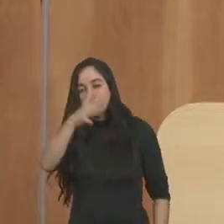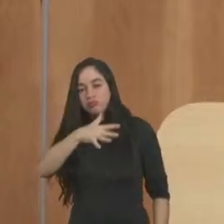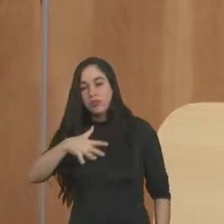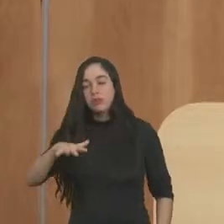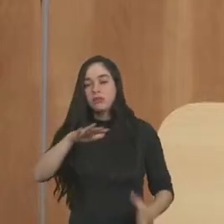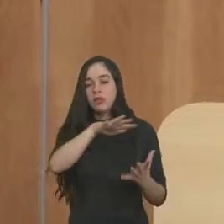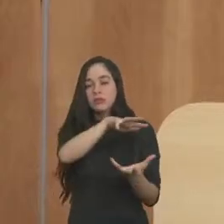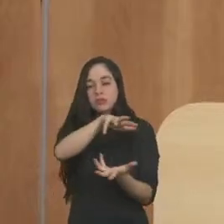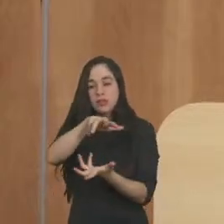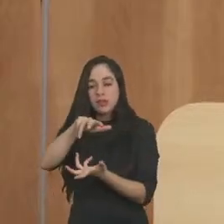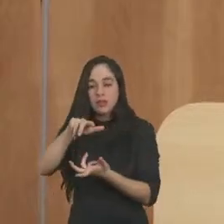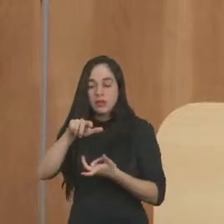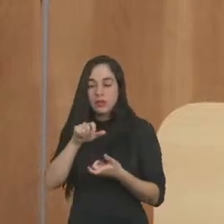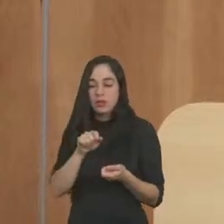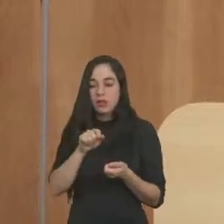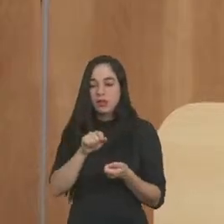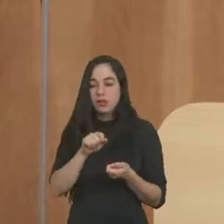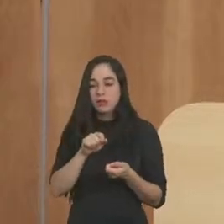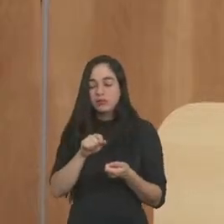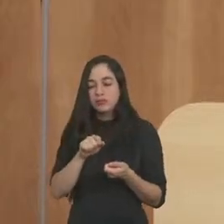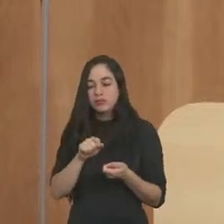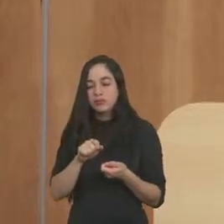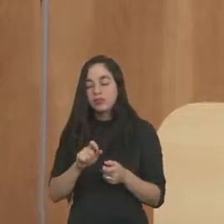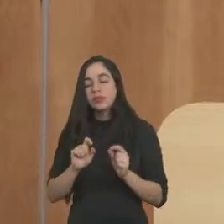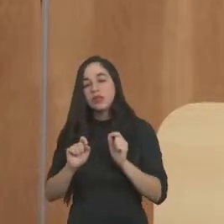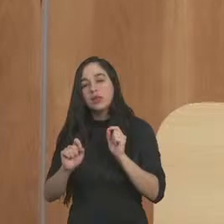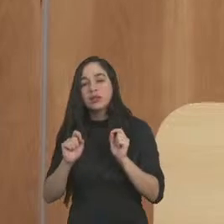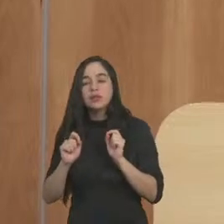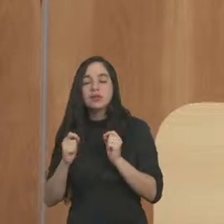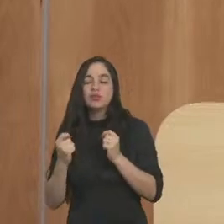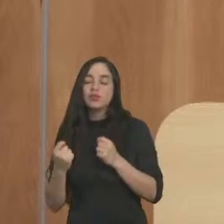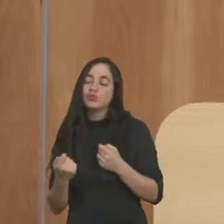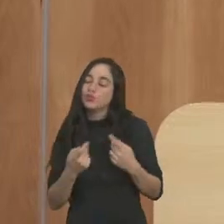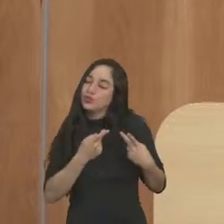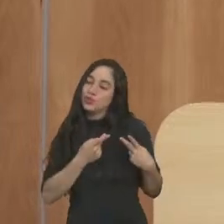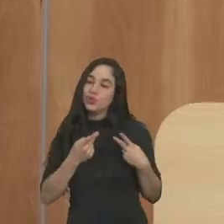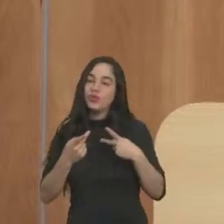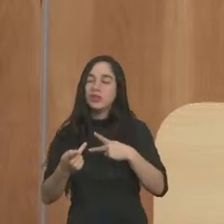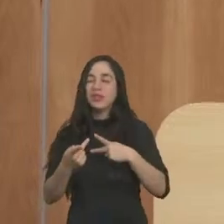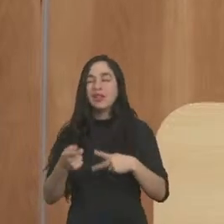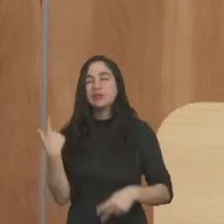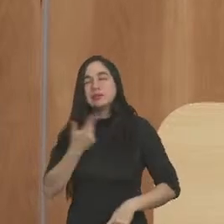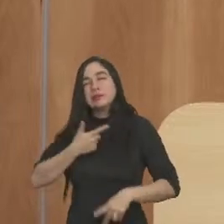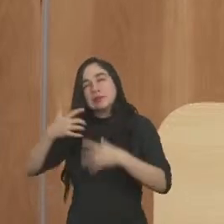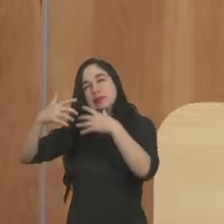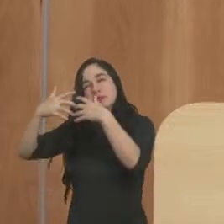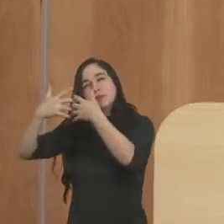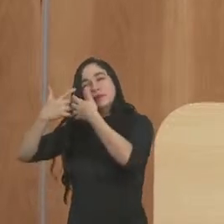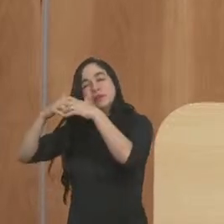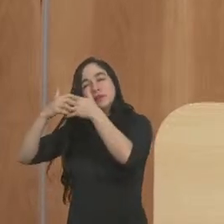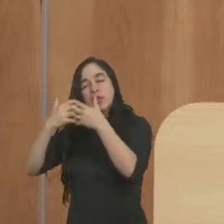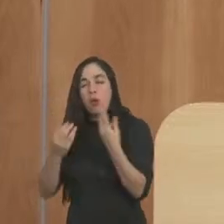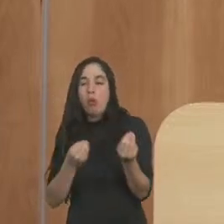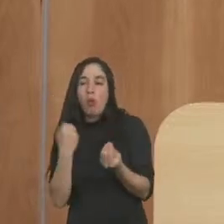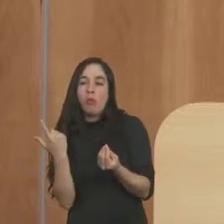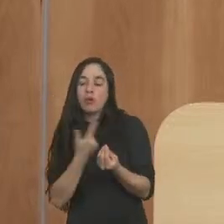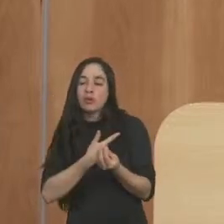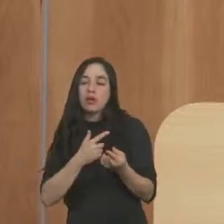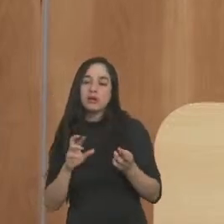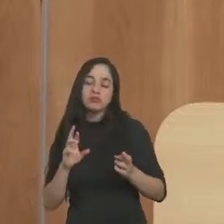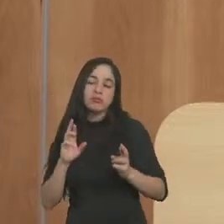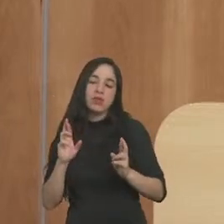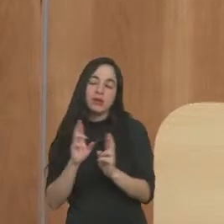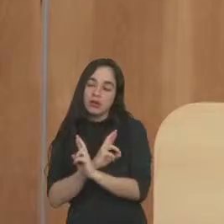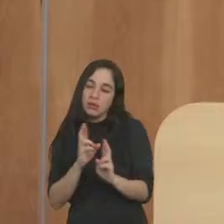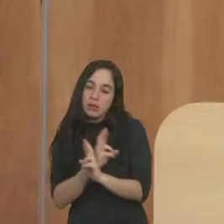planeta Terra, que nos convida a refletir sobre a nossa relação com o meio ambiente e